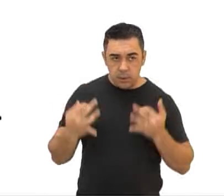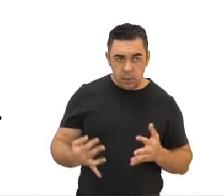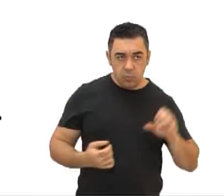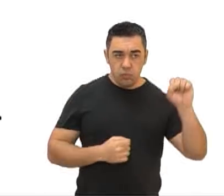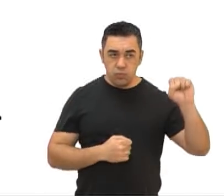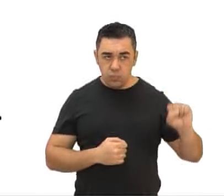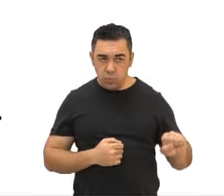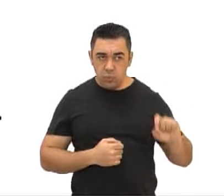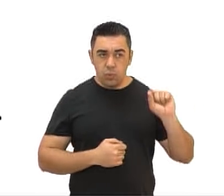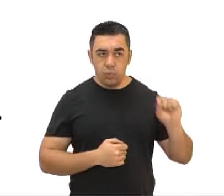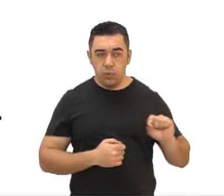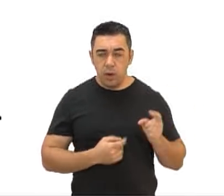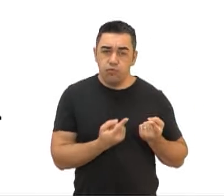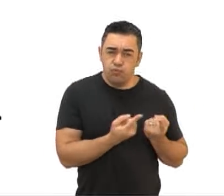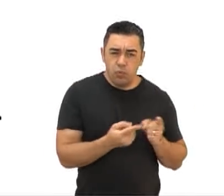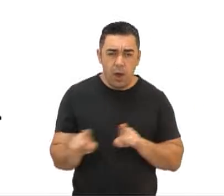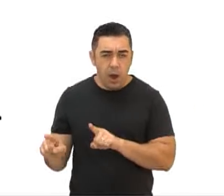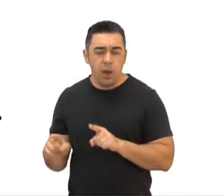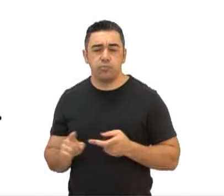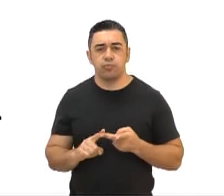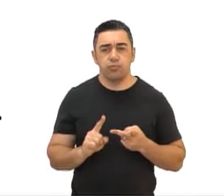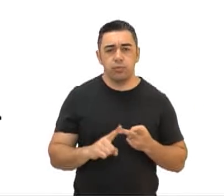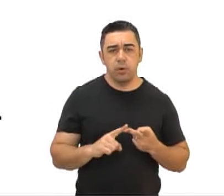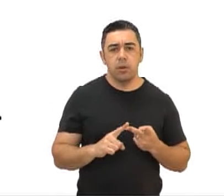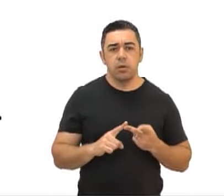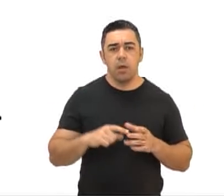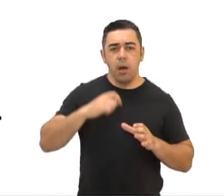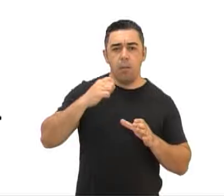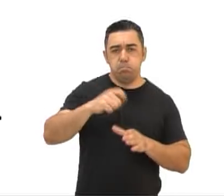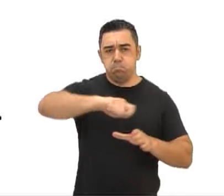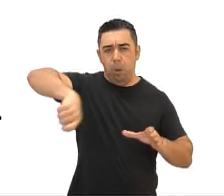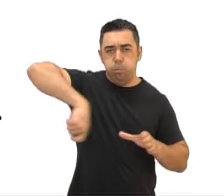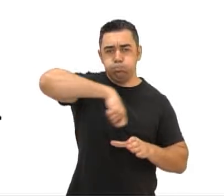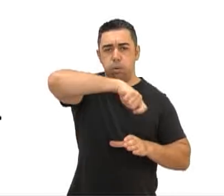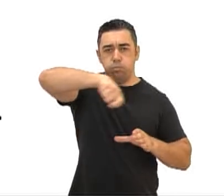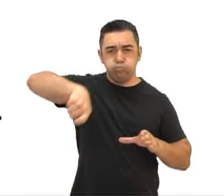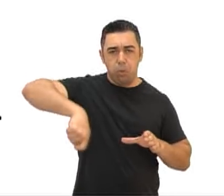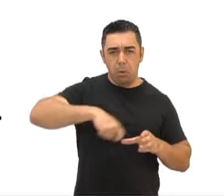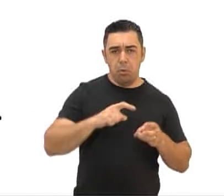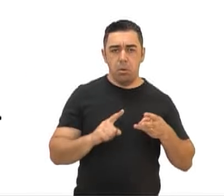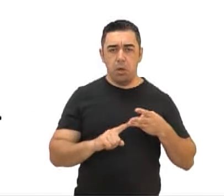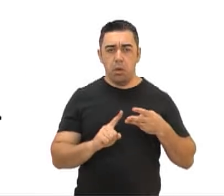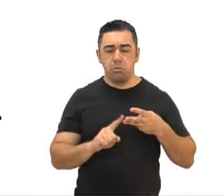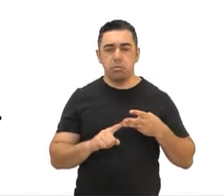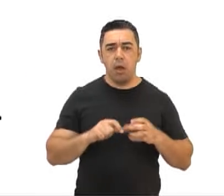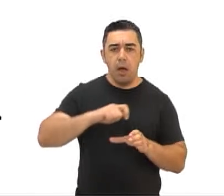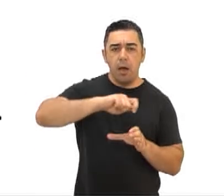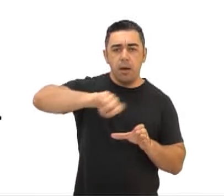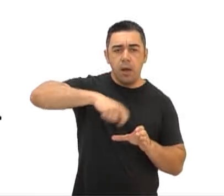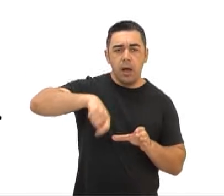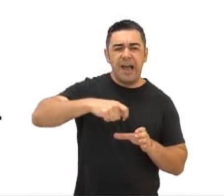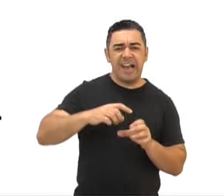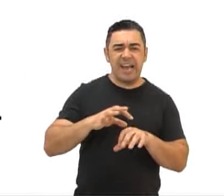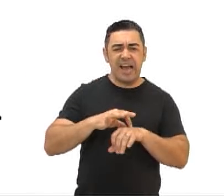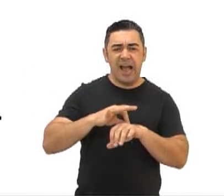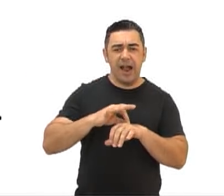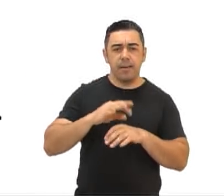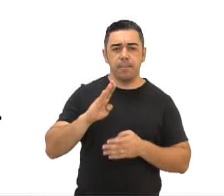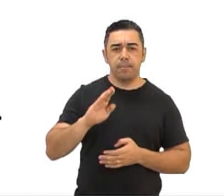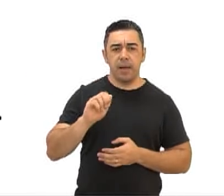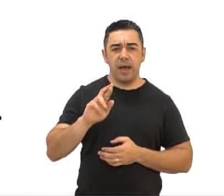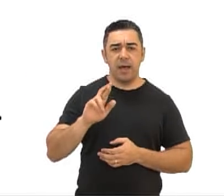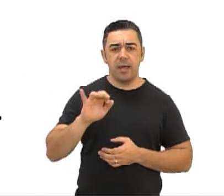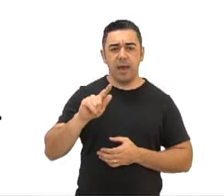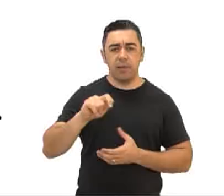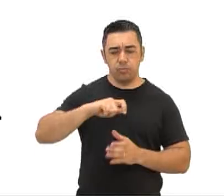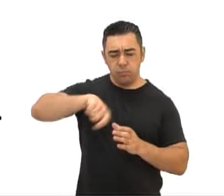região sul, o churrasco, a polenta, o barreado, que são influências dos povos que ocuparam